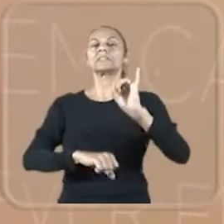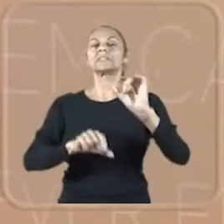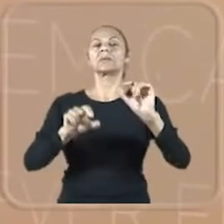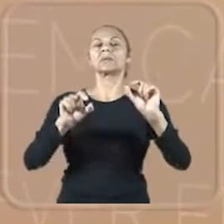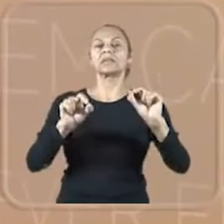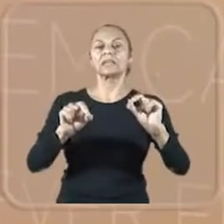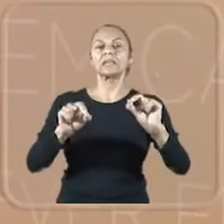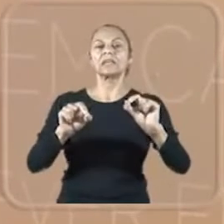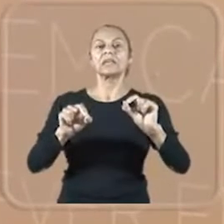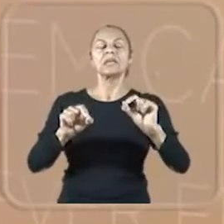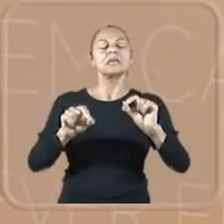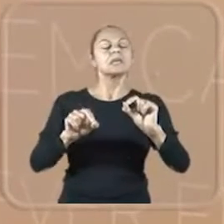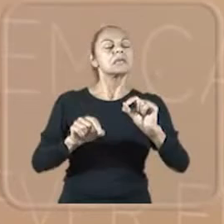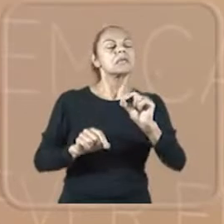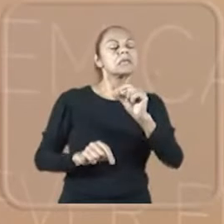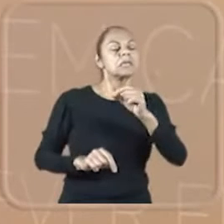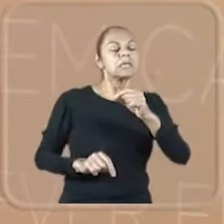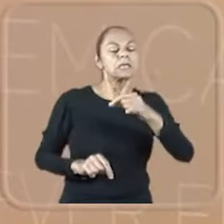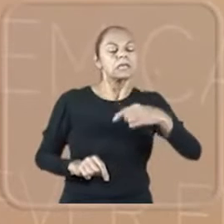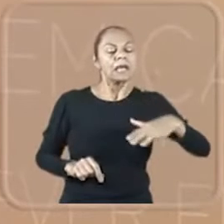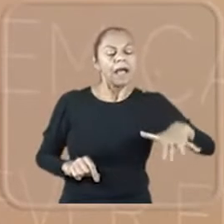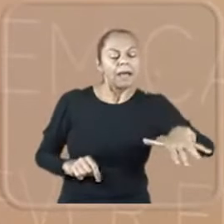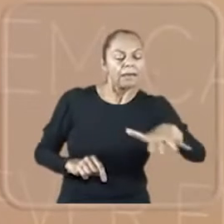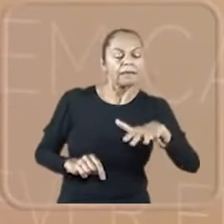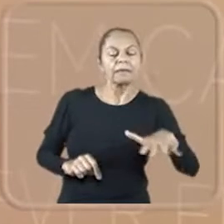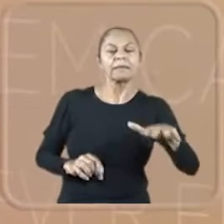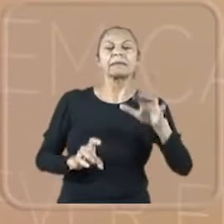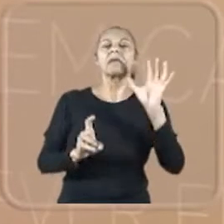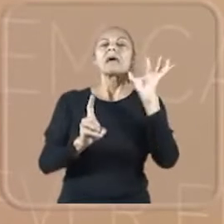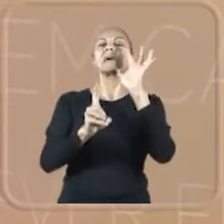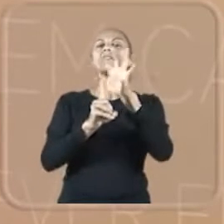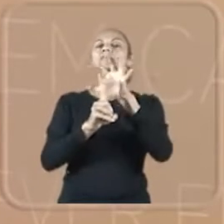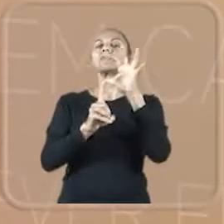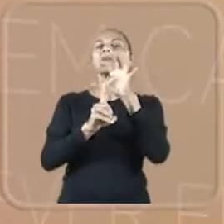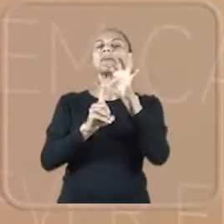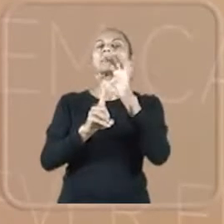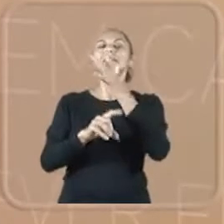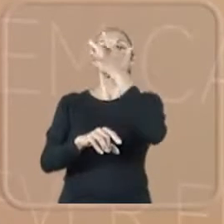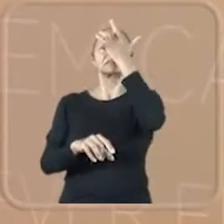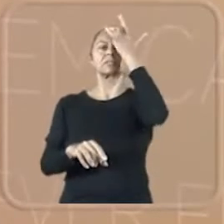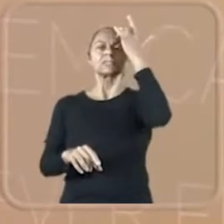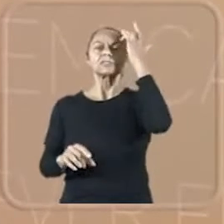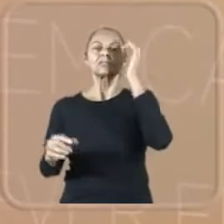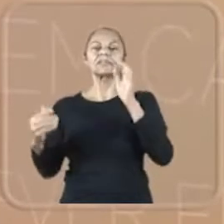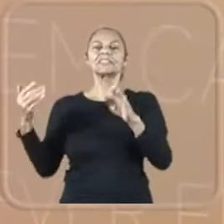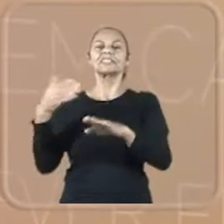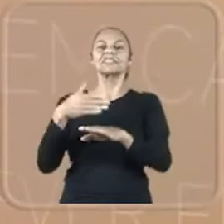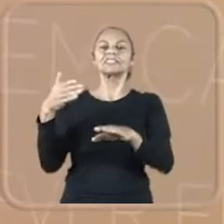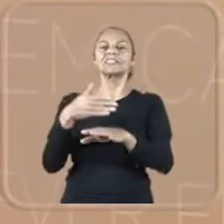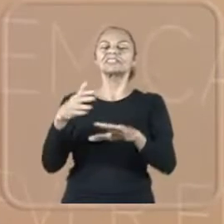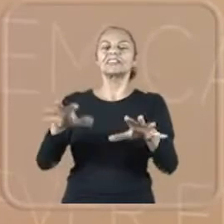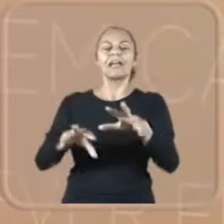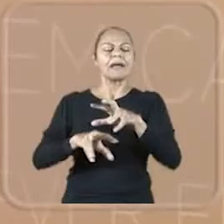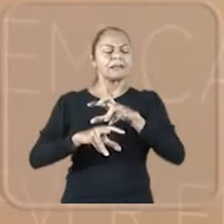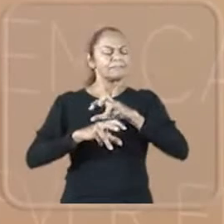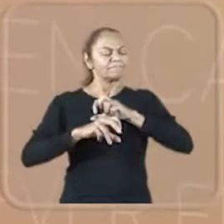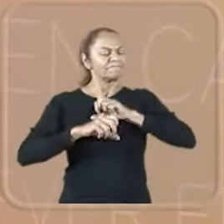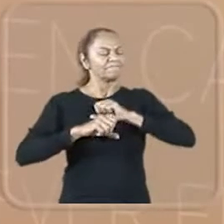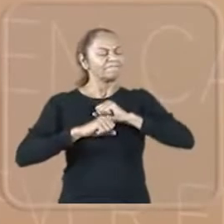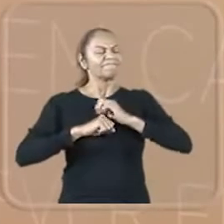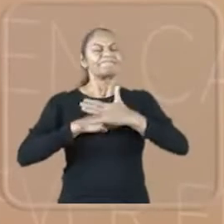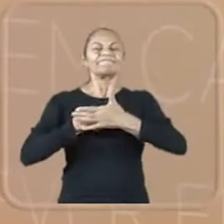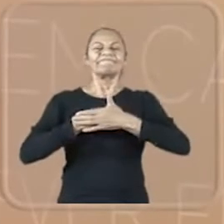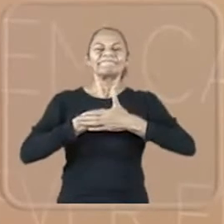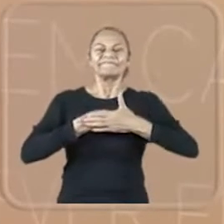você cria uma sensação de respeito e de acolhimento para todos. Tanto os profissionais que trabalham na escola, quanto as pessoas,